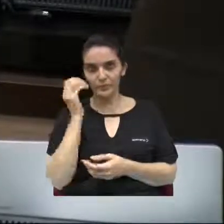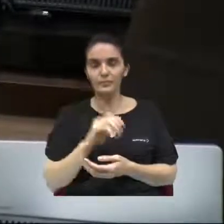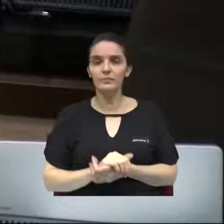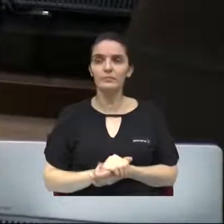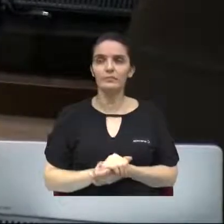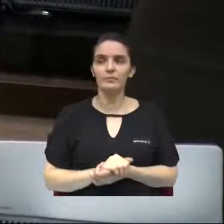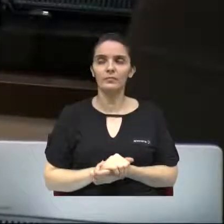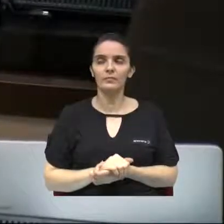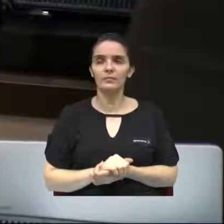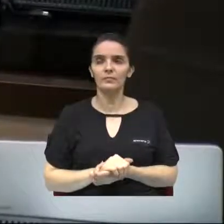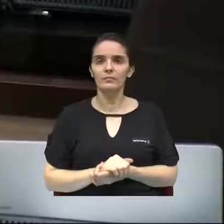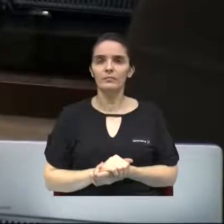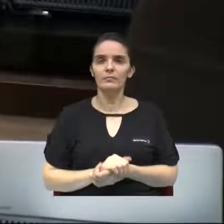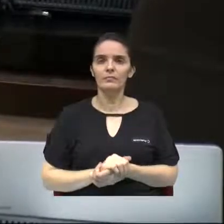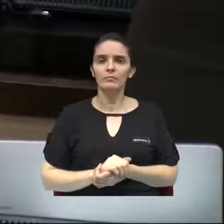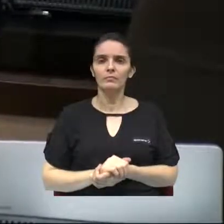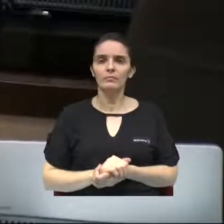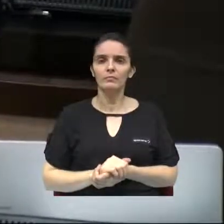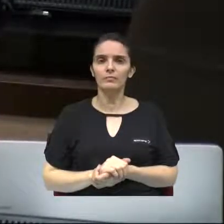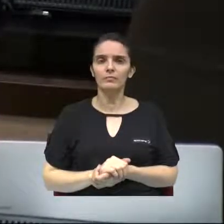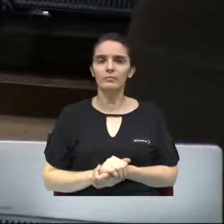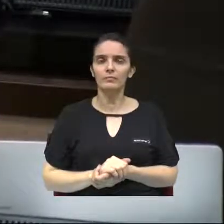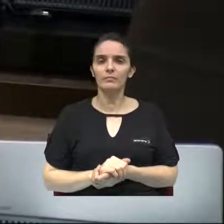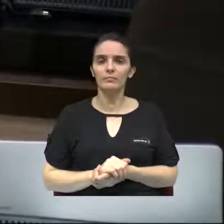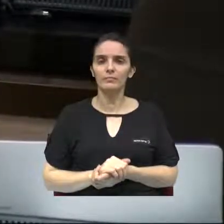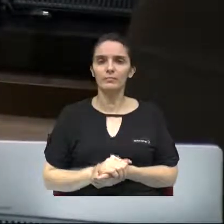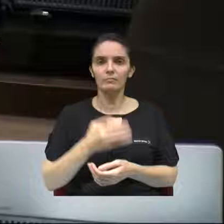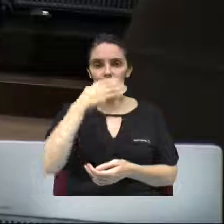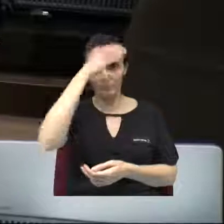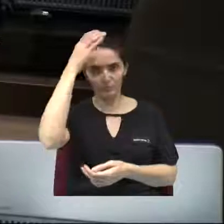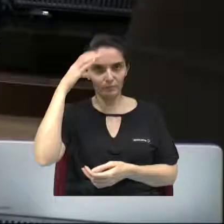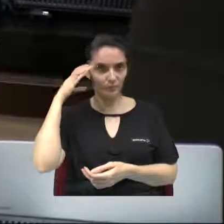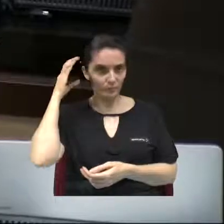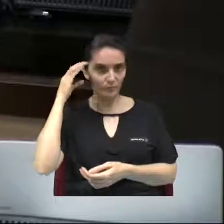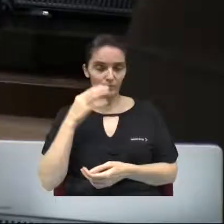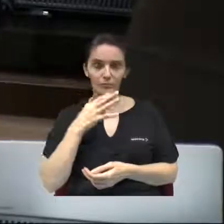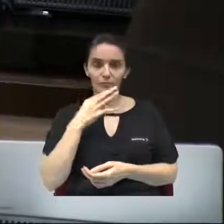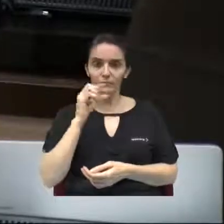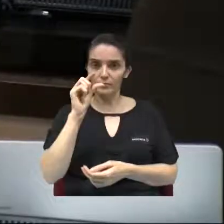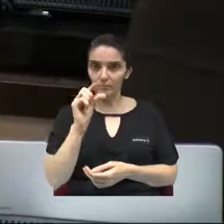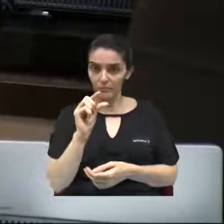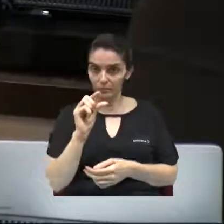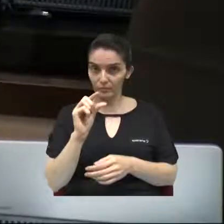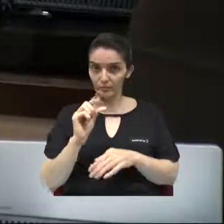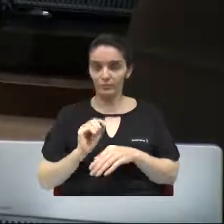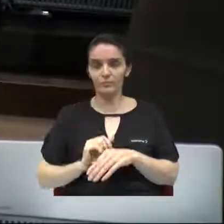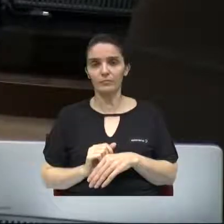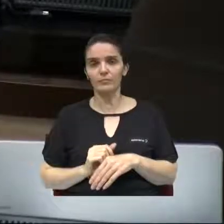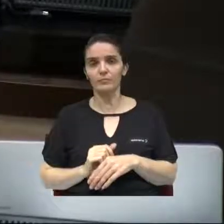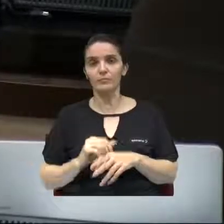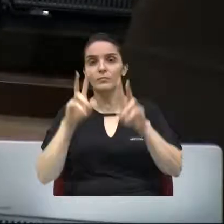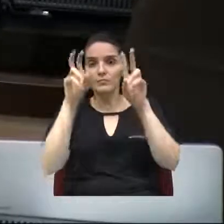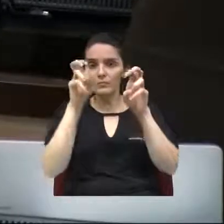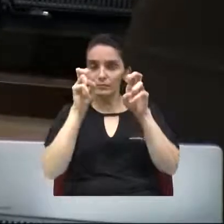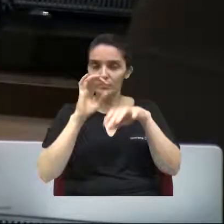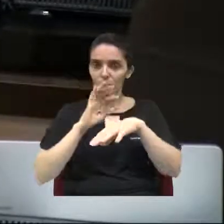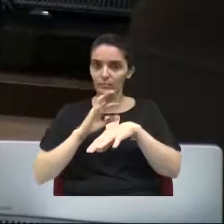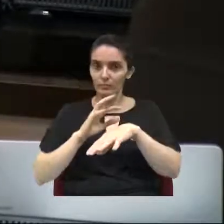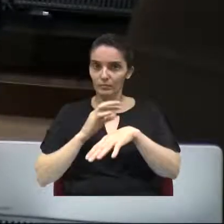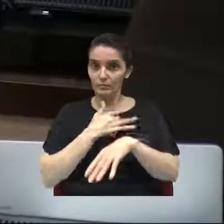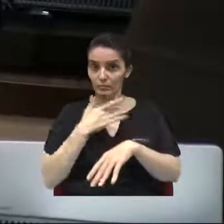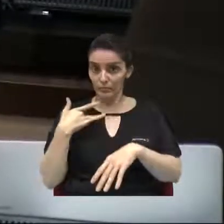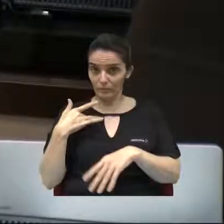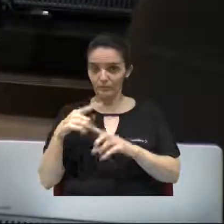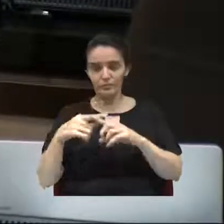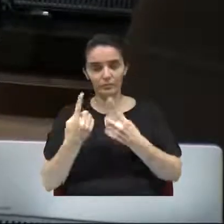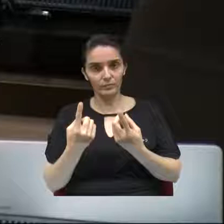por diversas vezes as minhas limitações com relação à área da saúde. Mas gostaria,